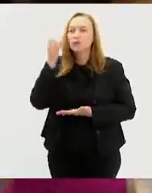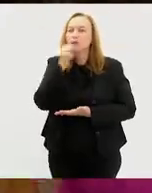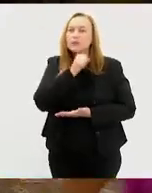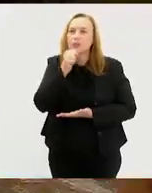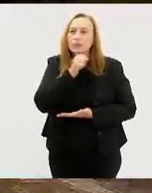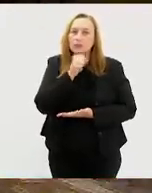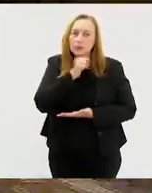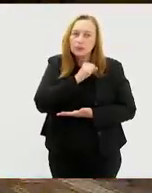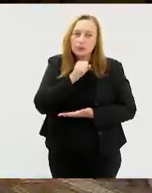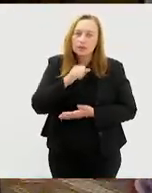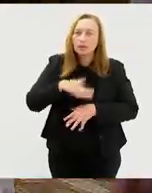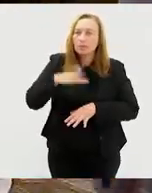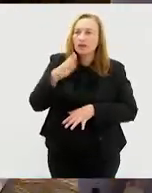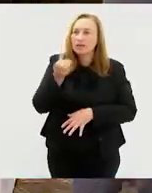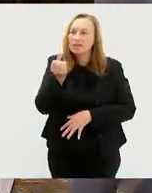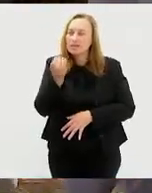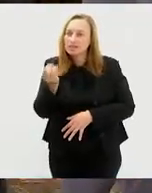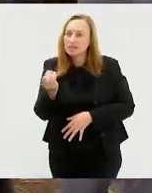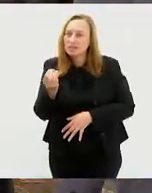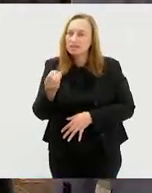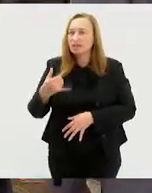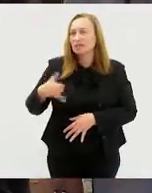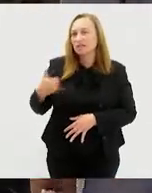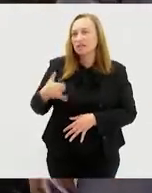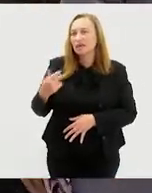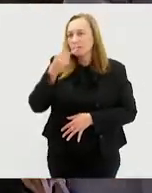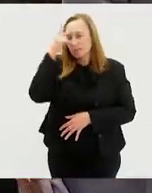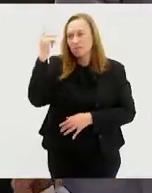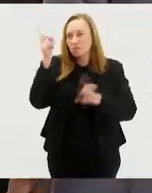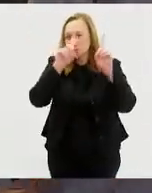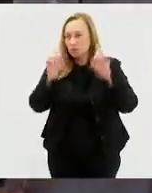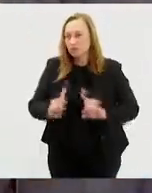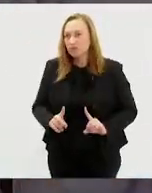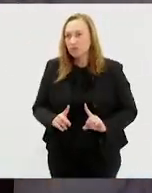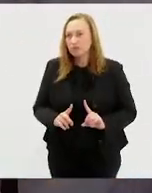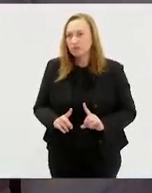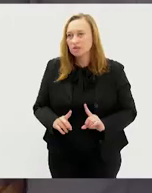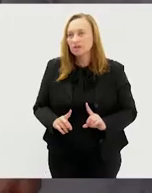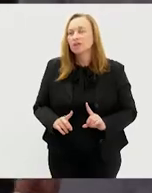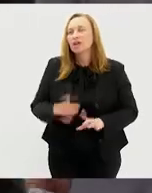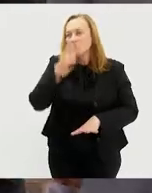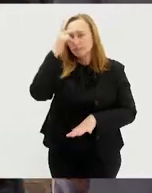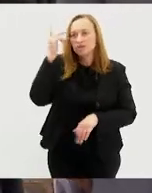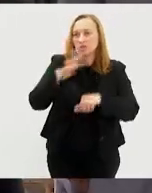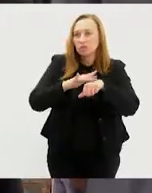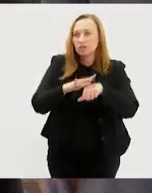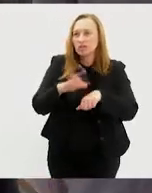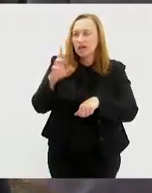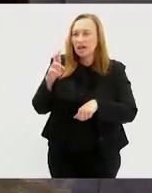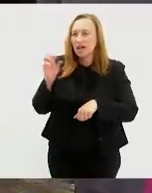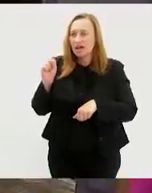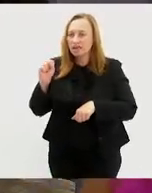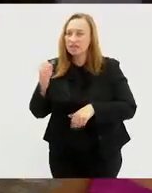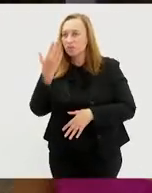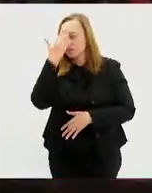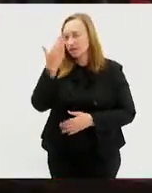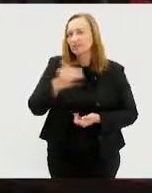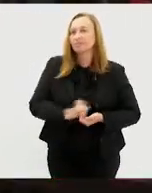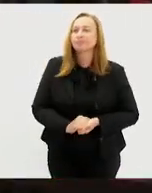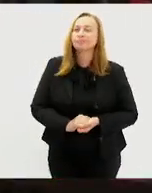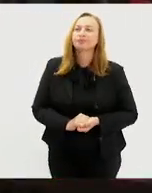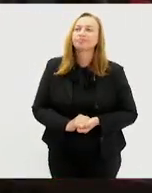acima de 60 anos pessoas com deficiências e pessoas com doenças raras Muito obrigado